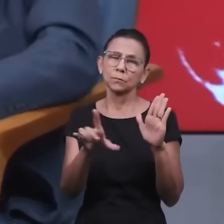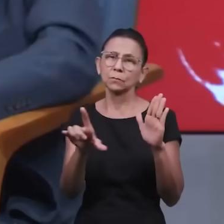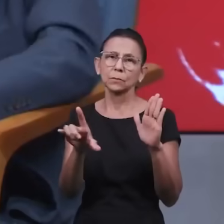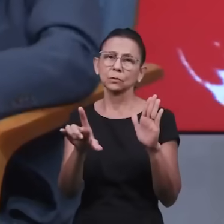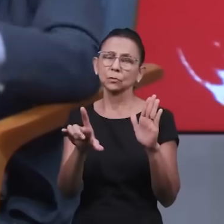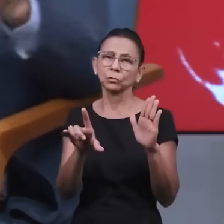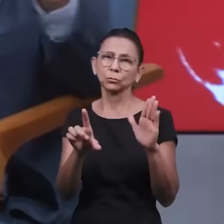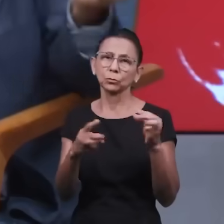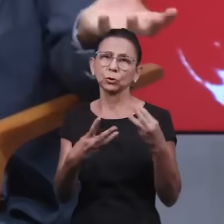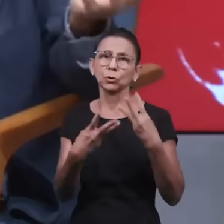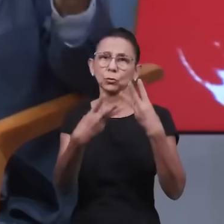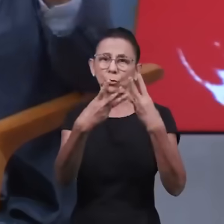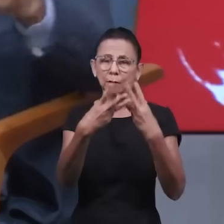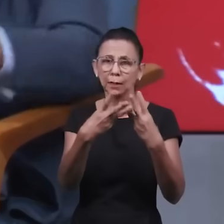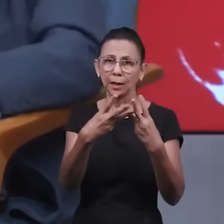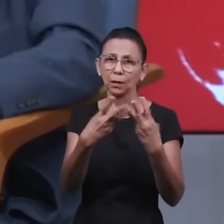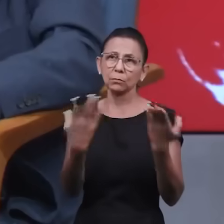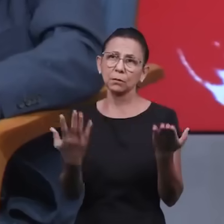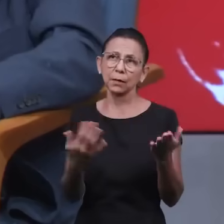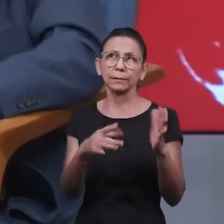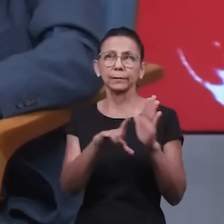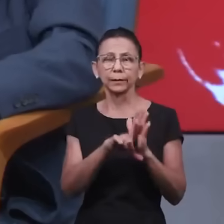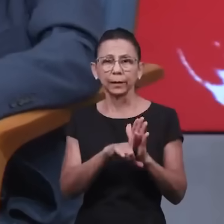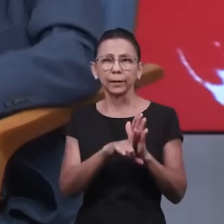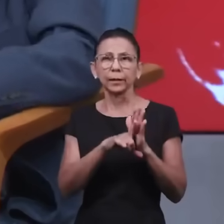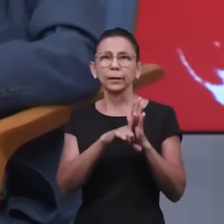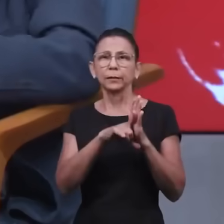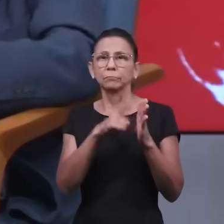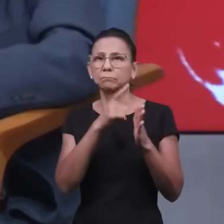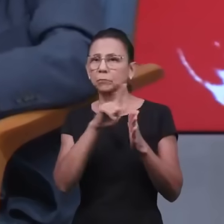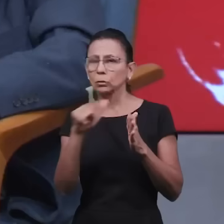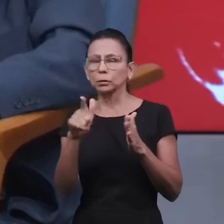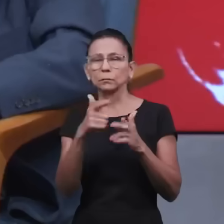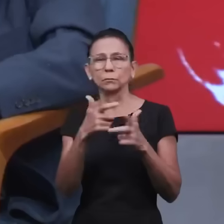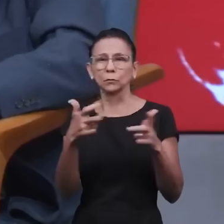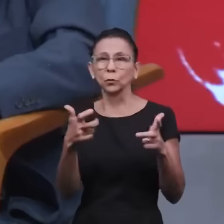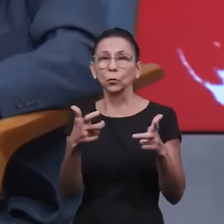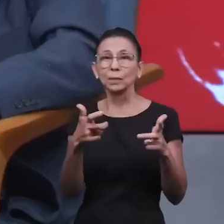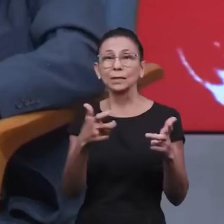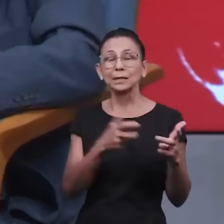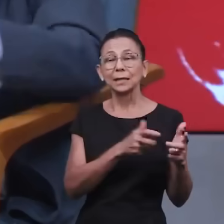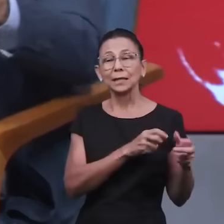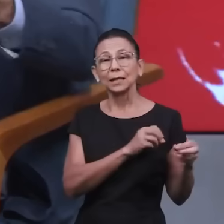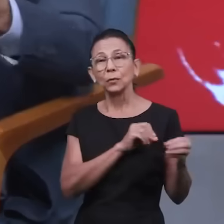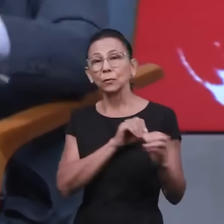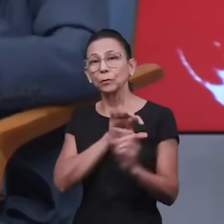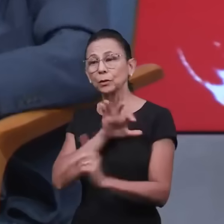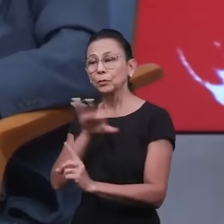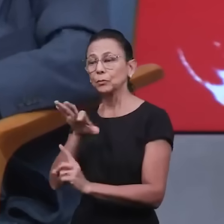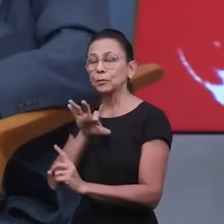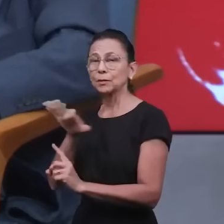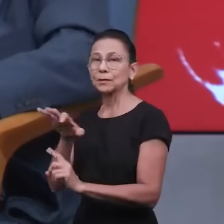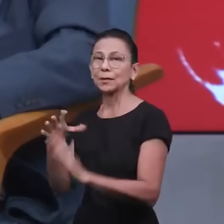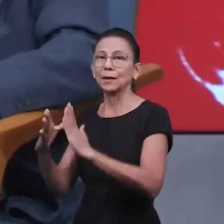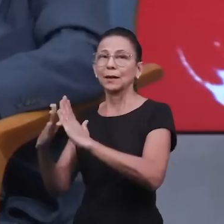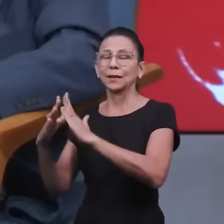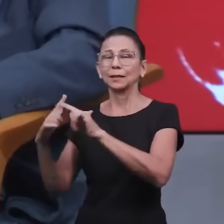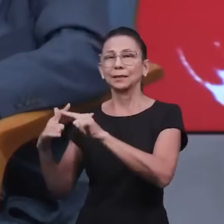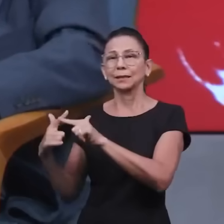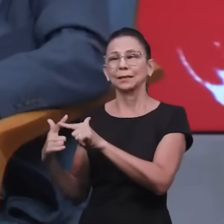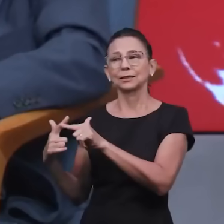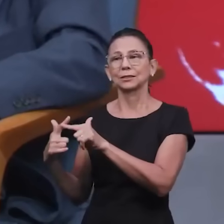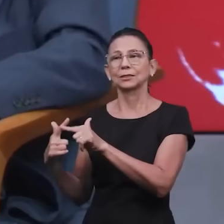leis cerimoniais, né, e tudo mais dentro da